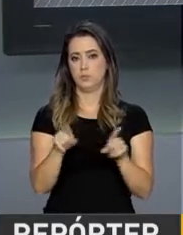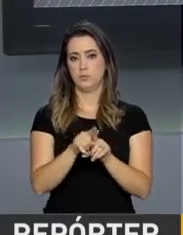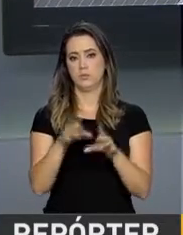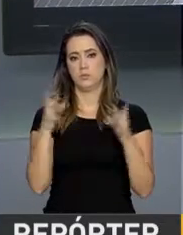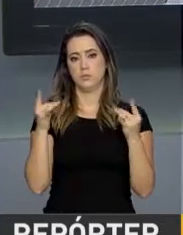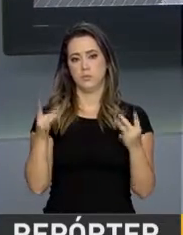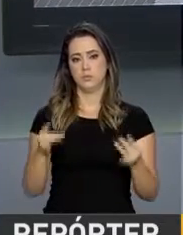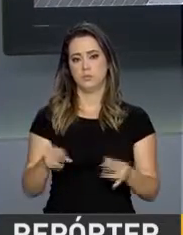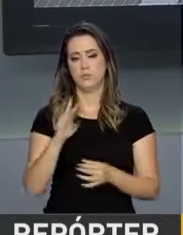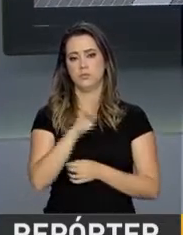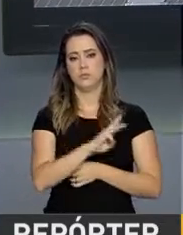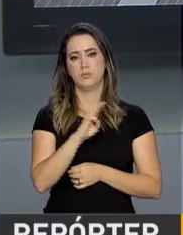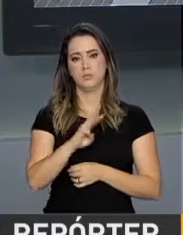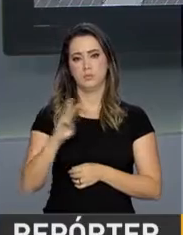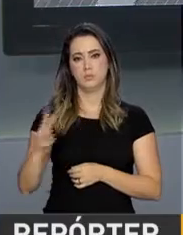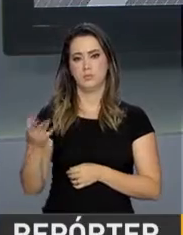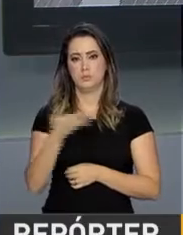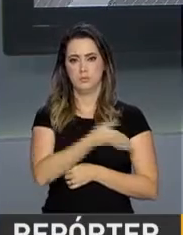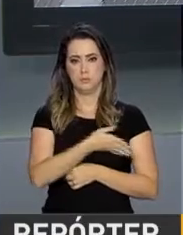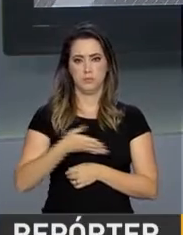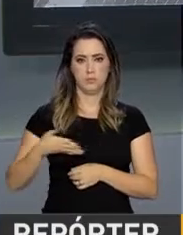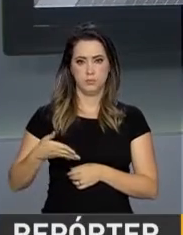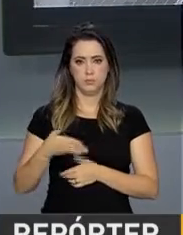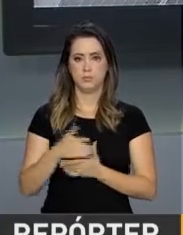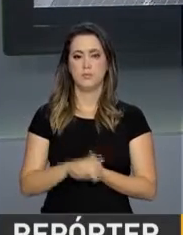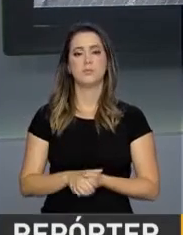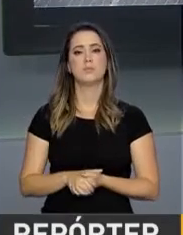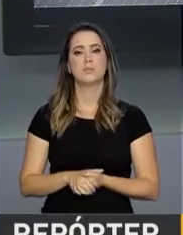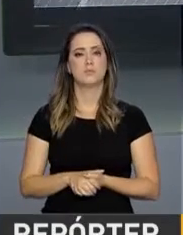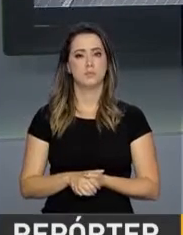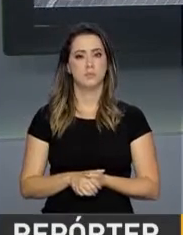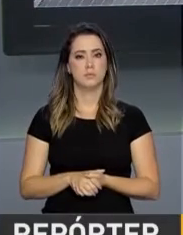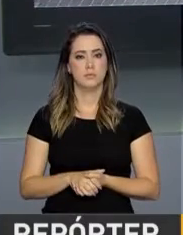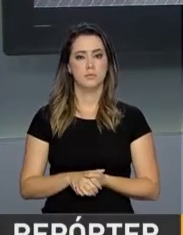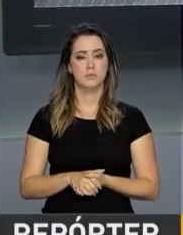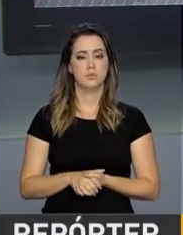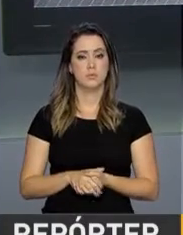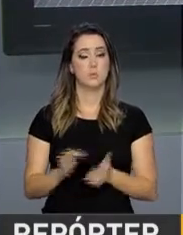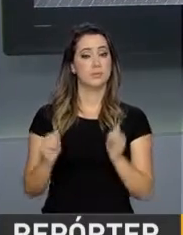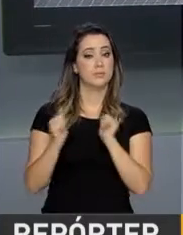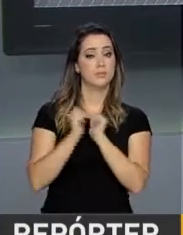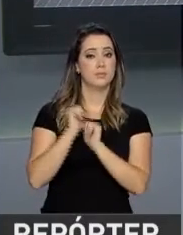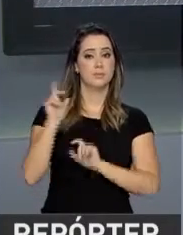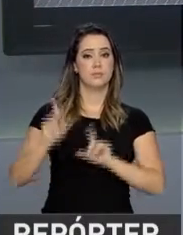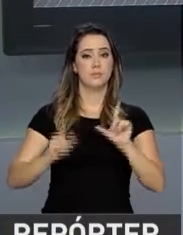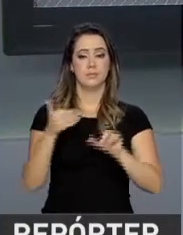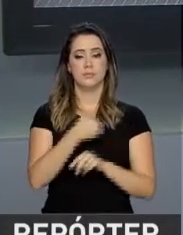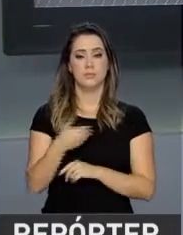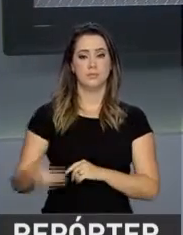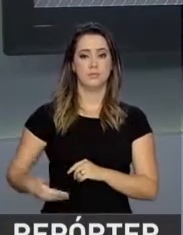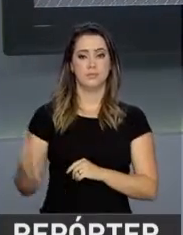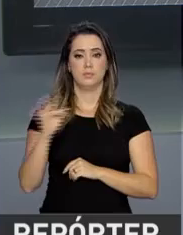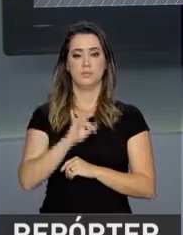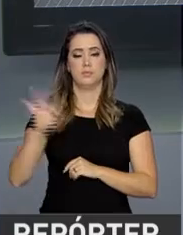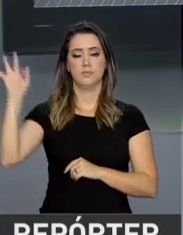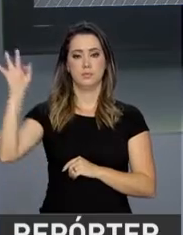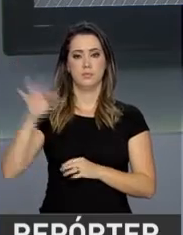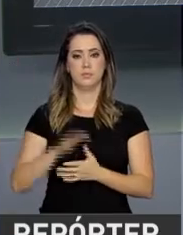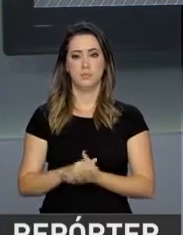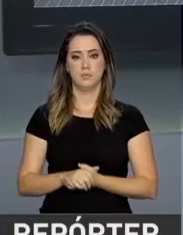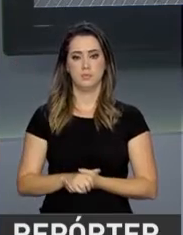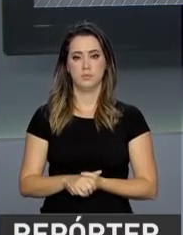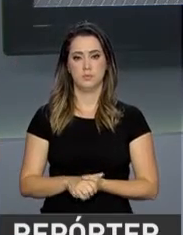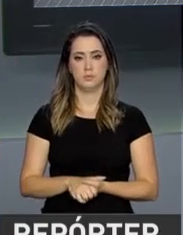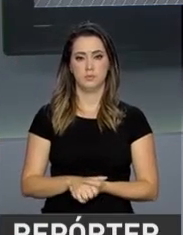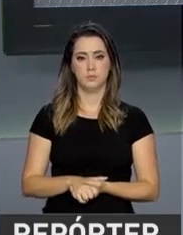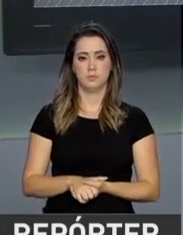youtube toda nossa programação também está na página da nbr na internet continue com a gente na nbr a tv do governo